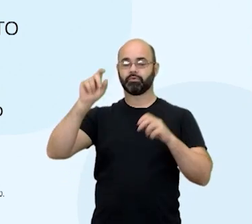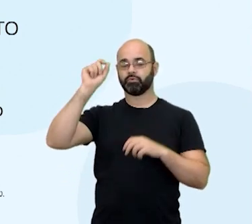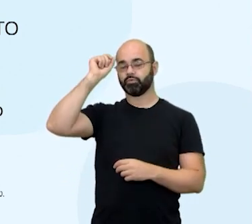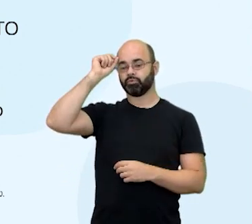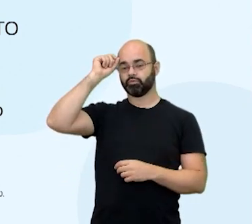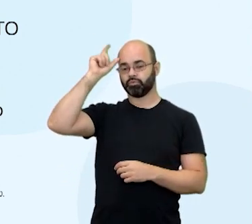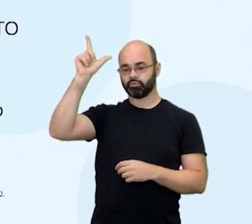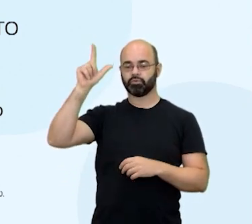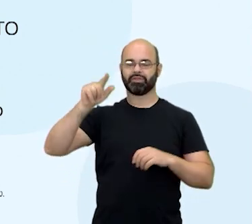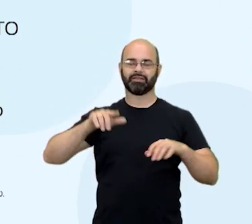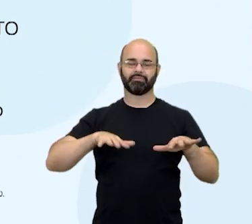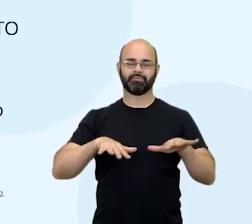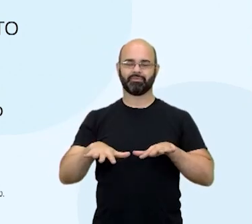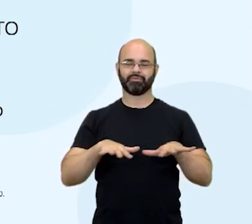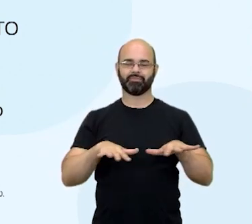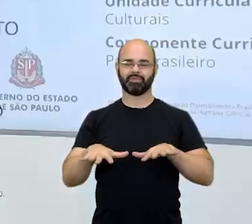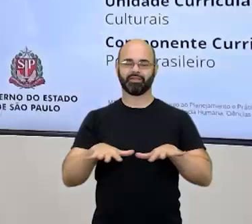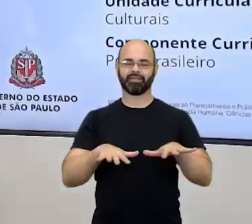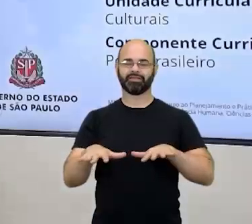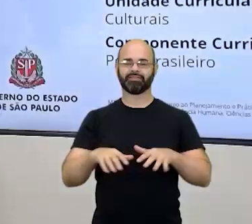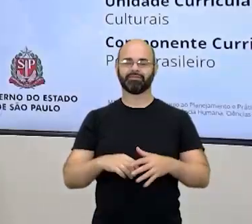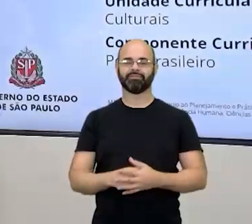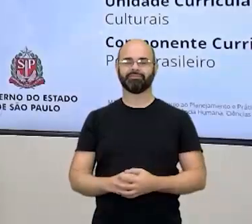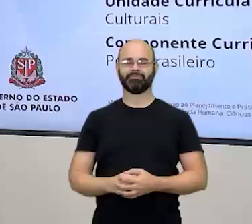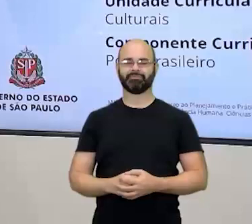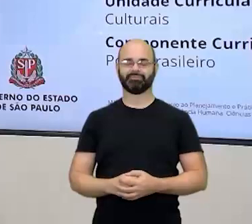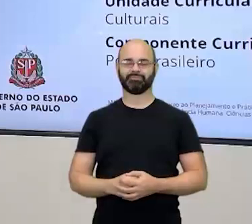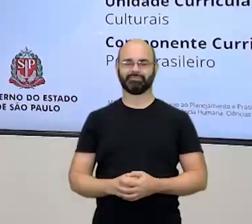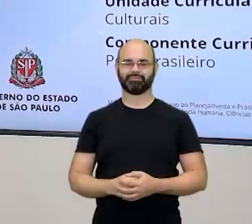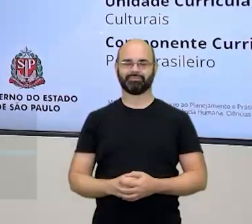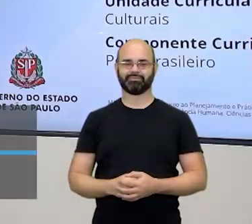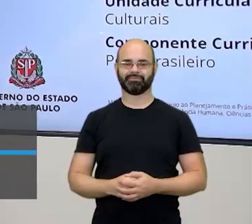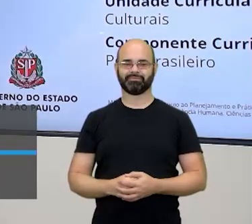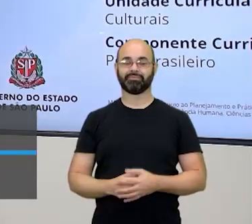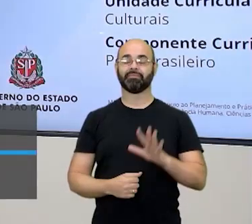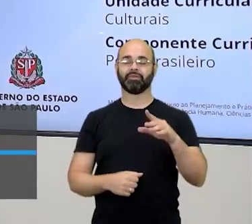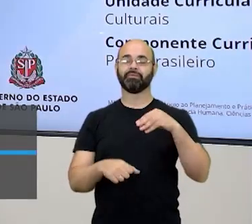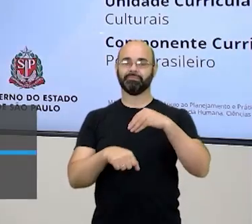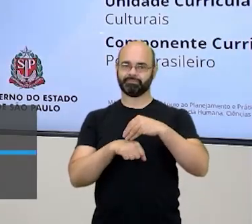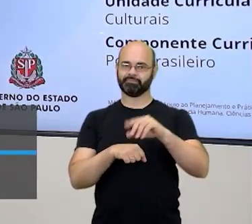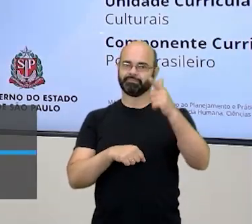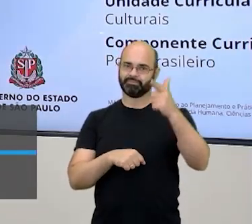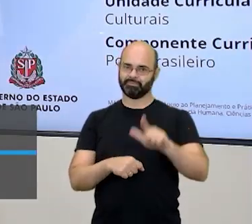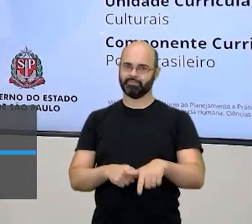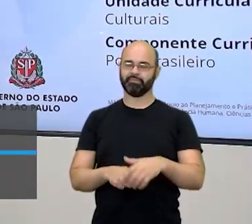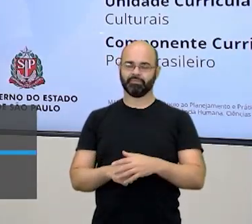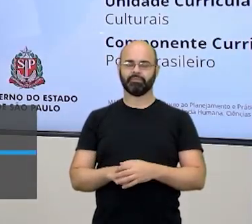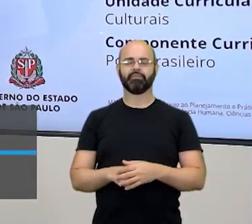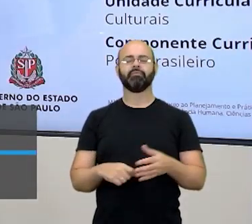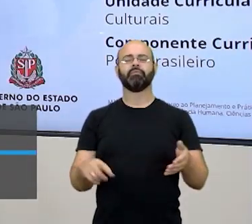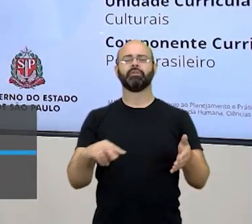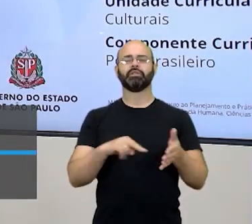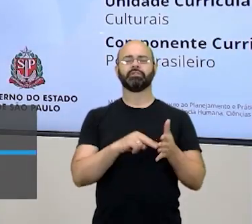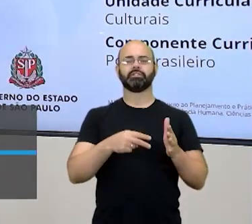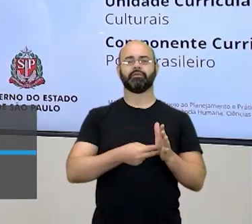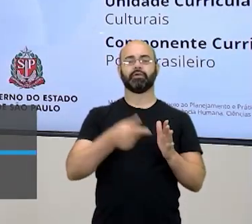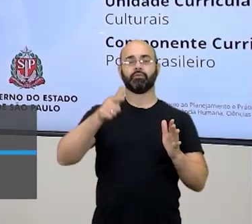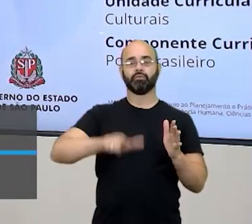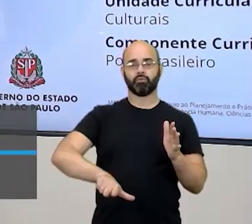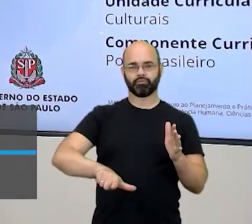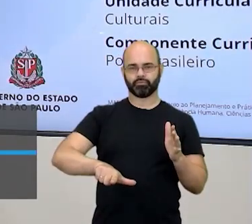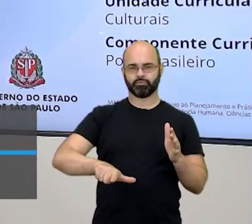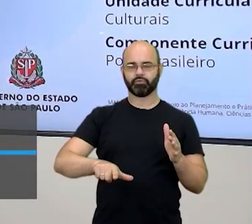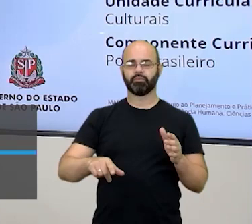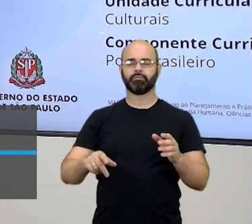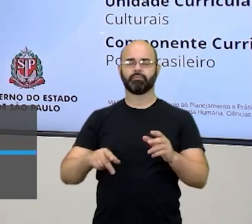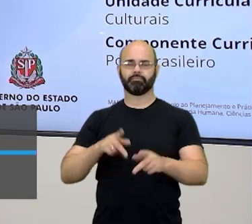em Movimento. Fecha em mim, eu preciso dar outro toque. Quando a gente fala em ressignificação do povo